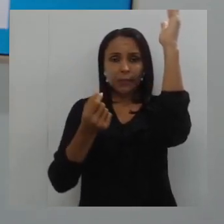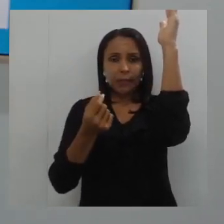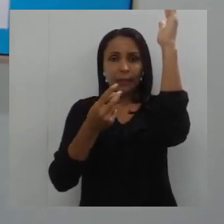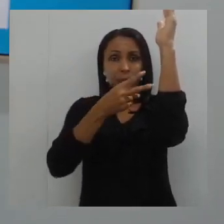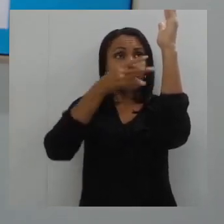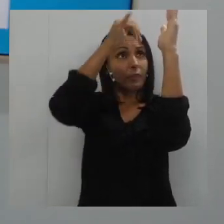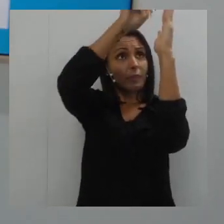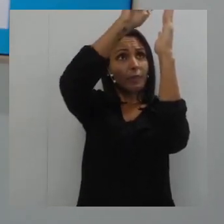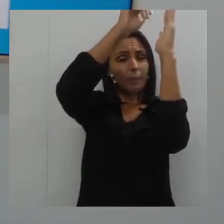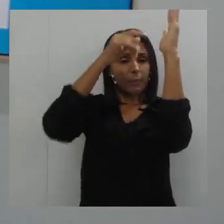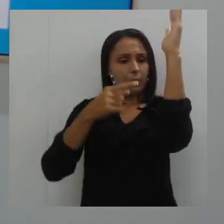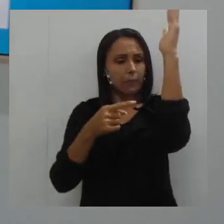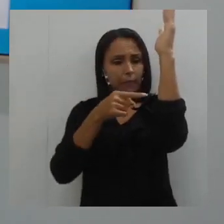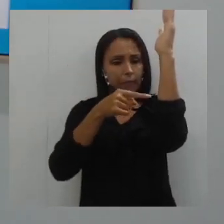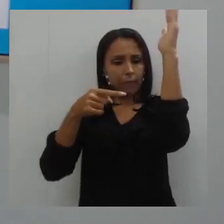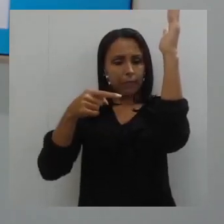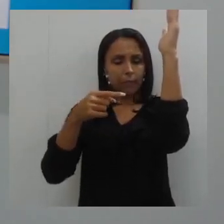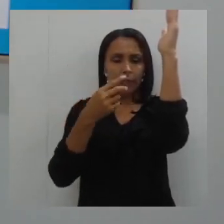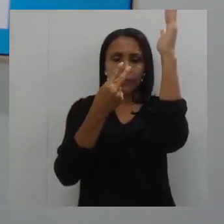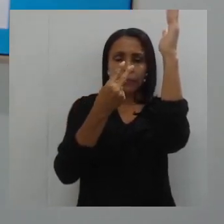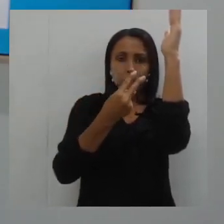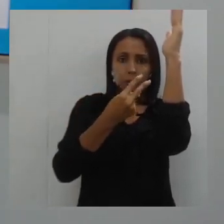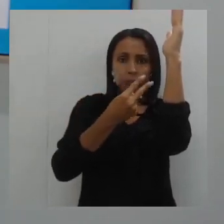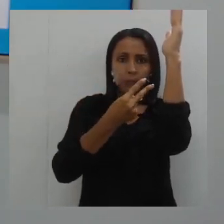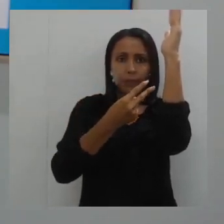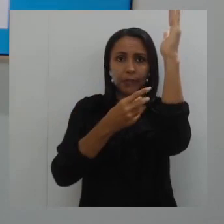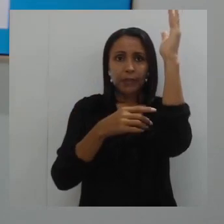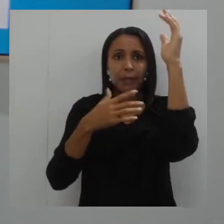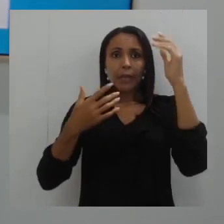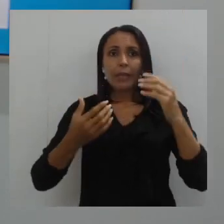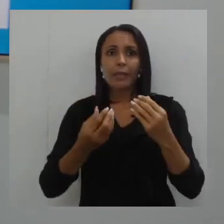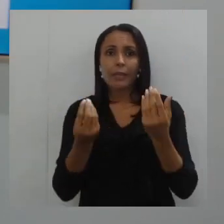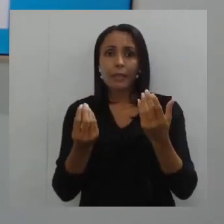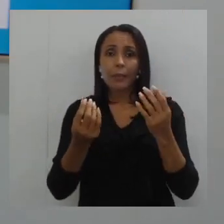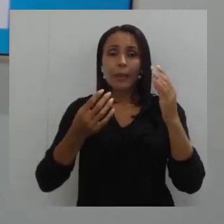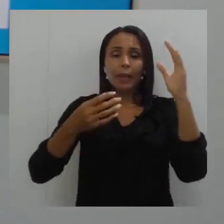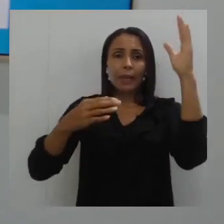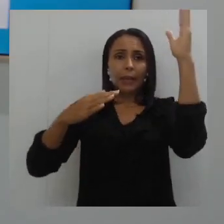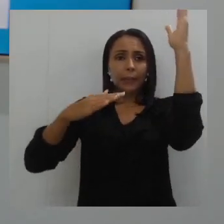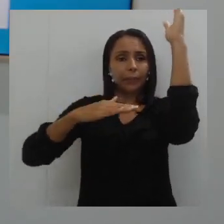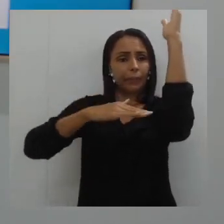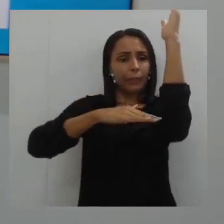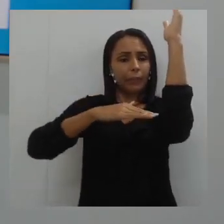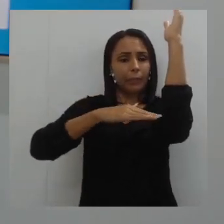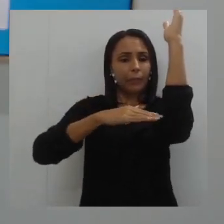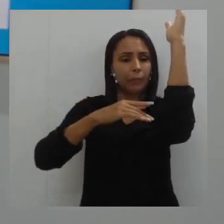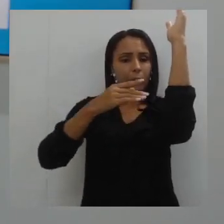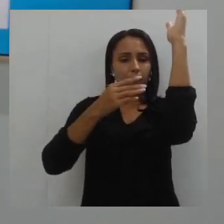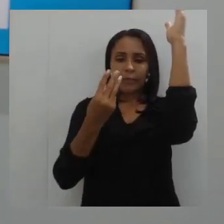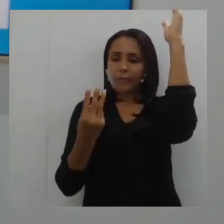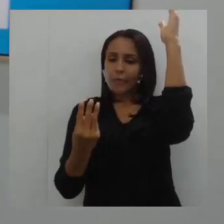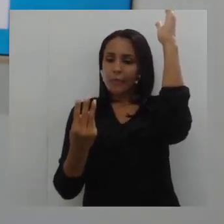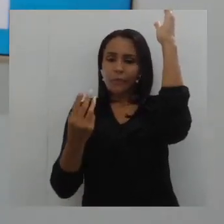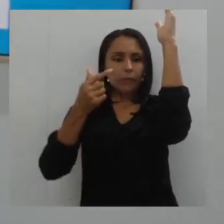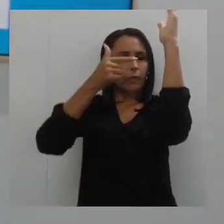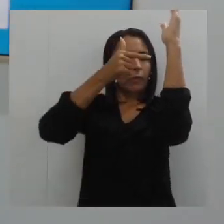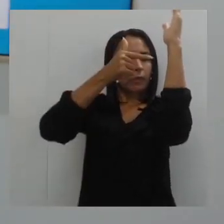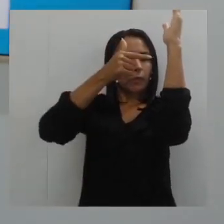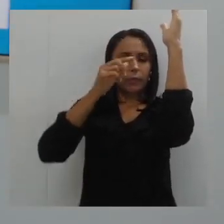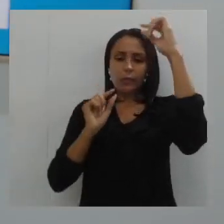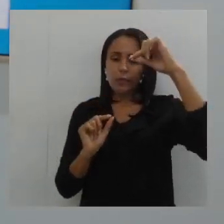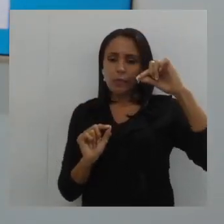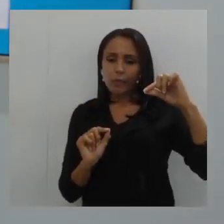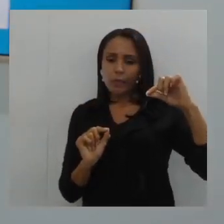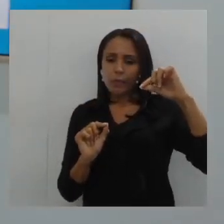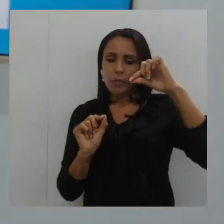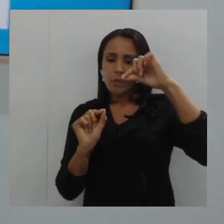1, 2. Então, quando eu projeto esse ponto 2 junto com o 3, eu faço o encontro